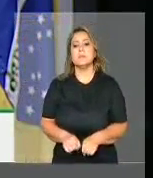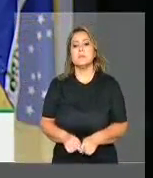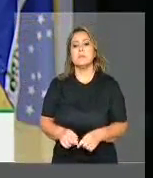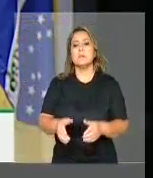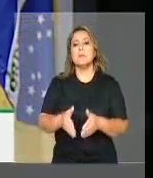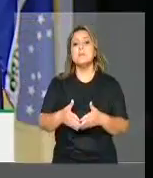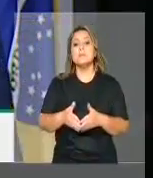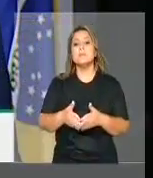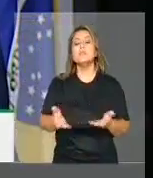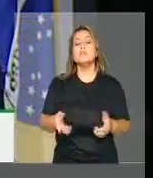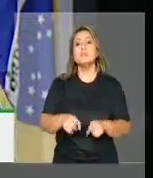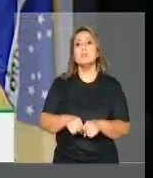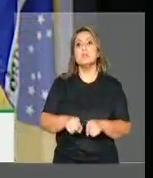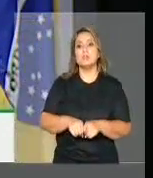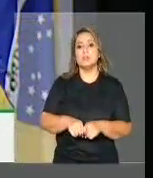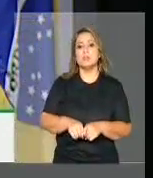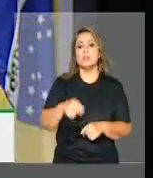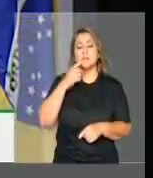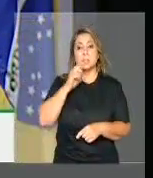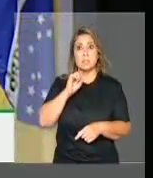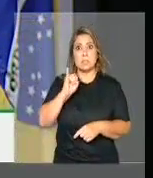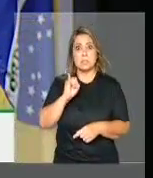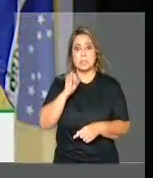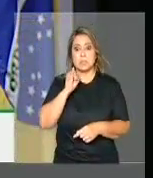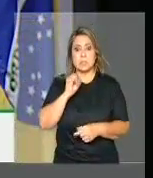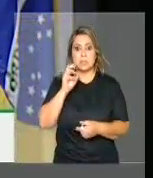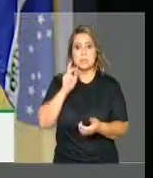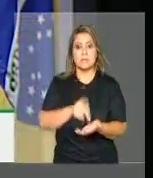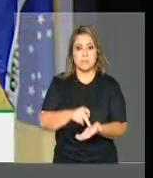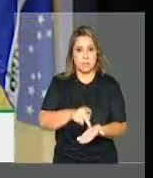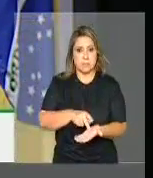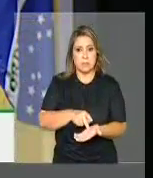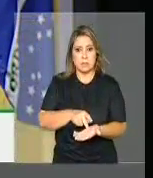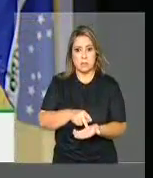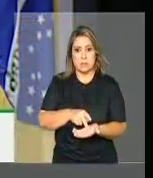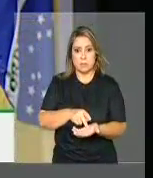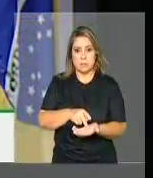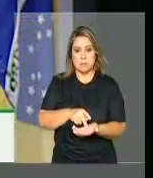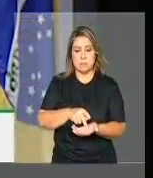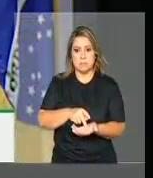ele que, se isso for verdade, é preciso conferir,